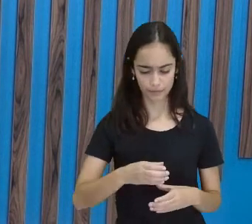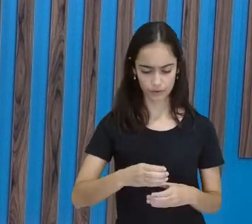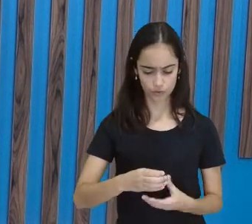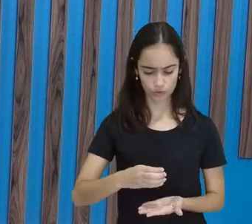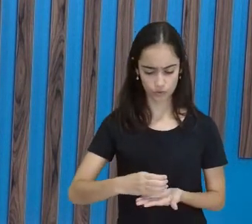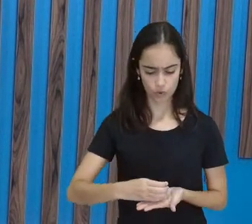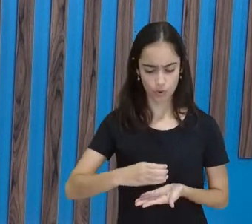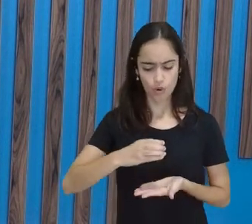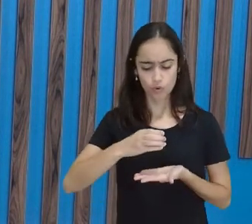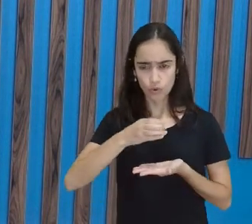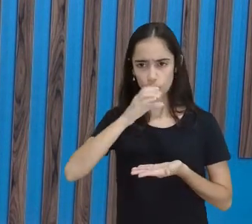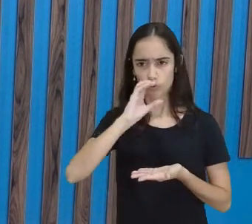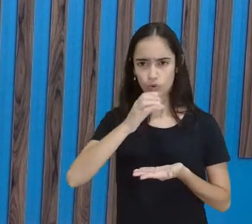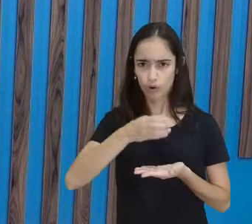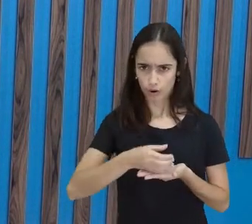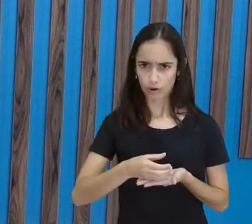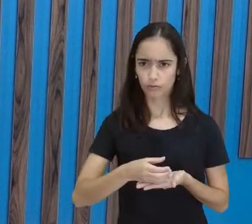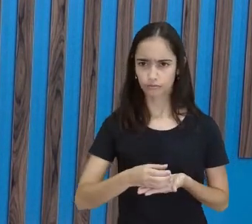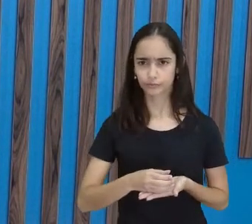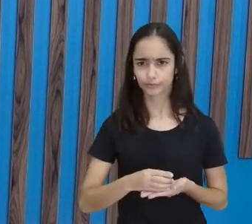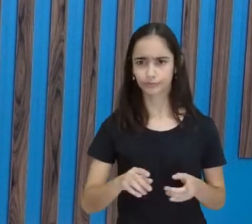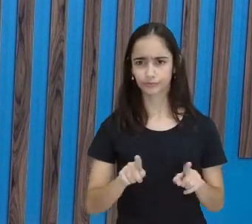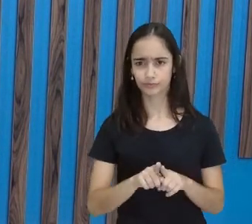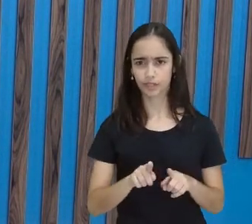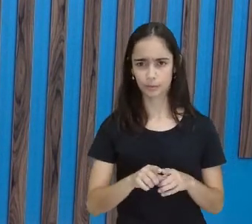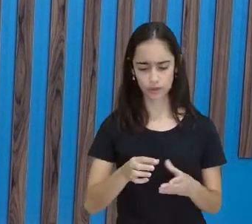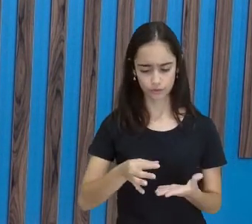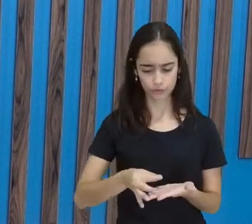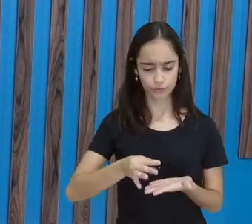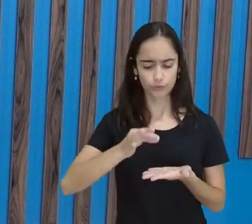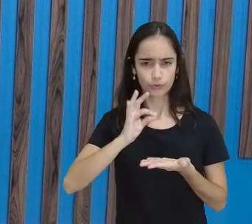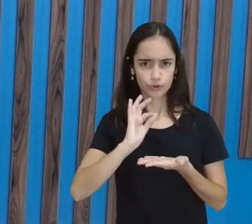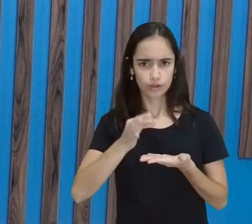Eles também fazem parte desses instrumentos de medida.